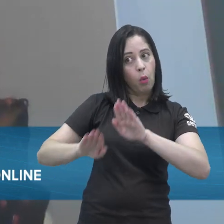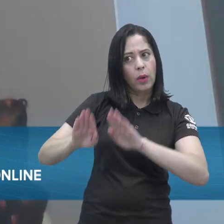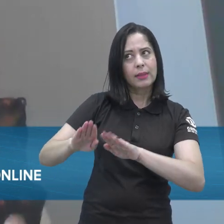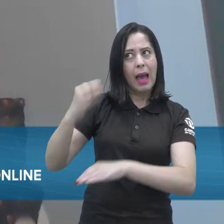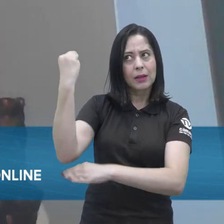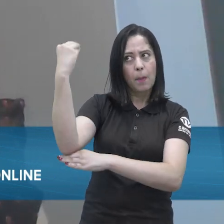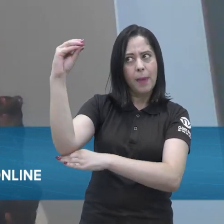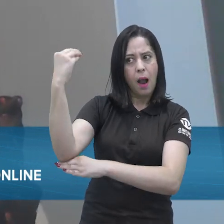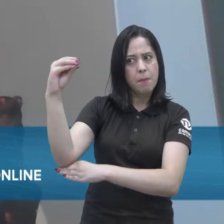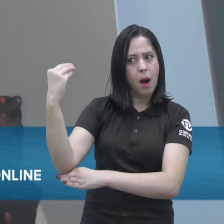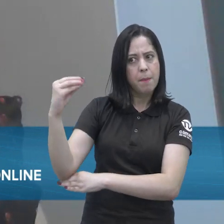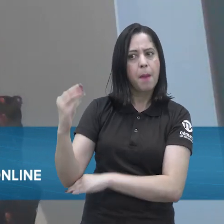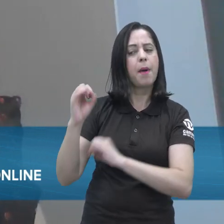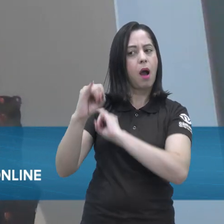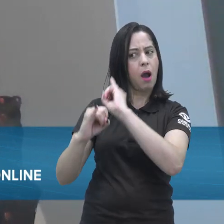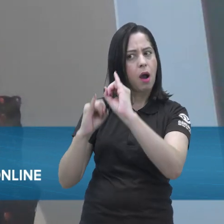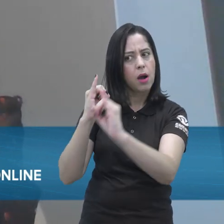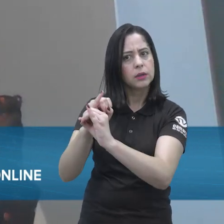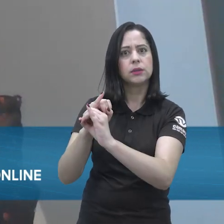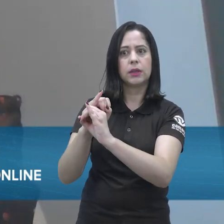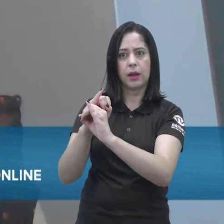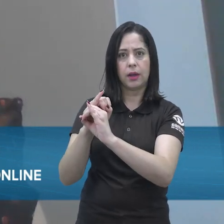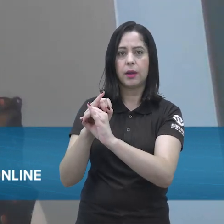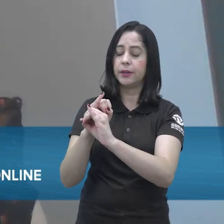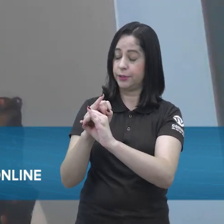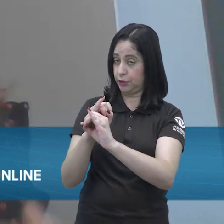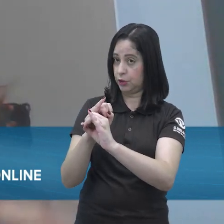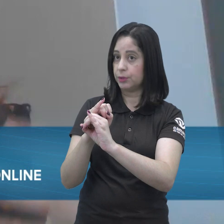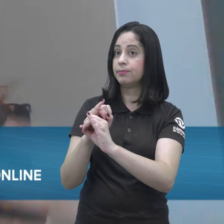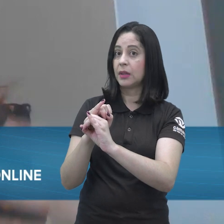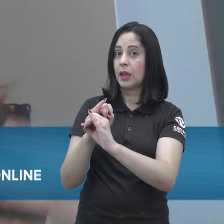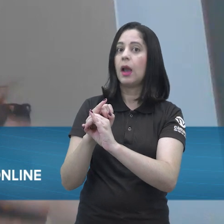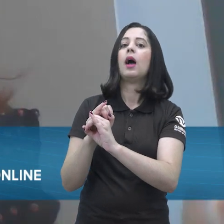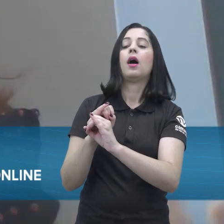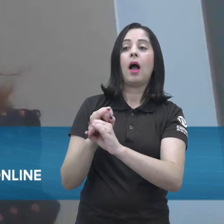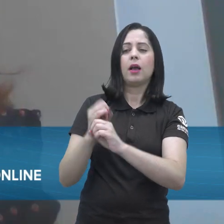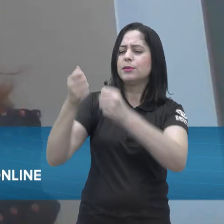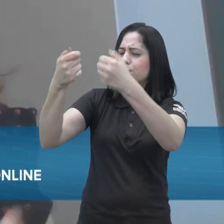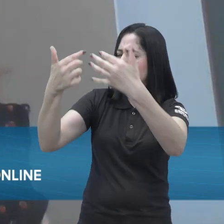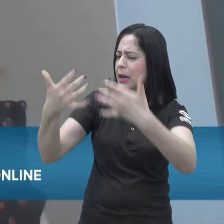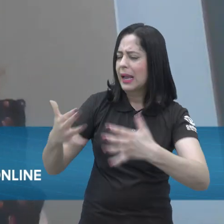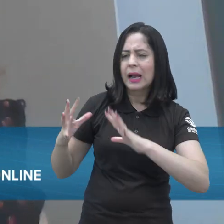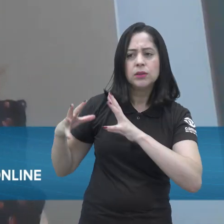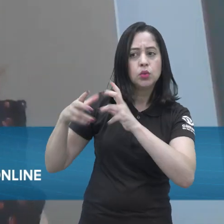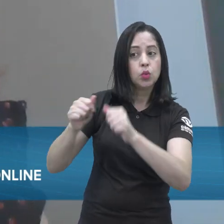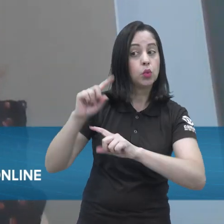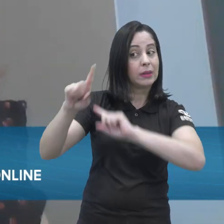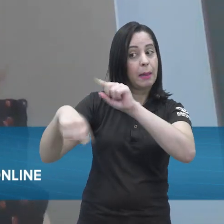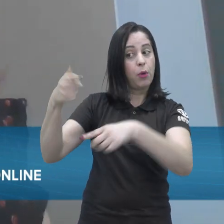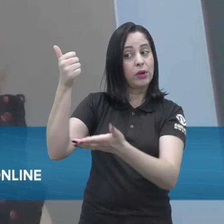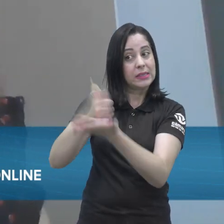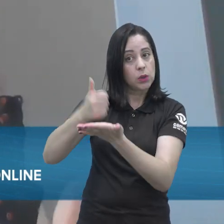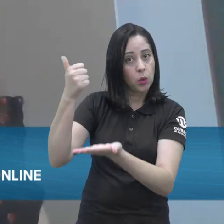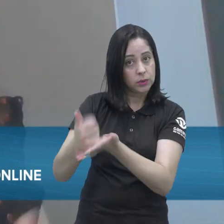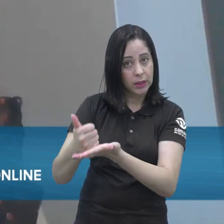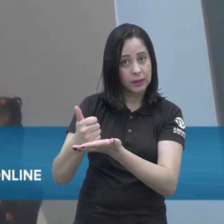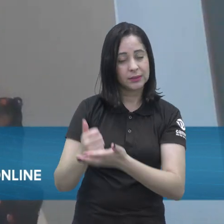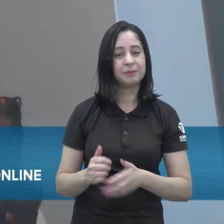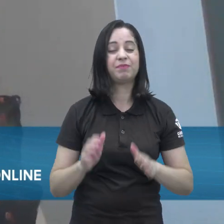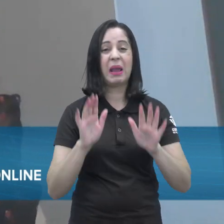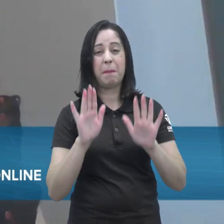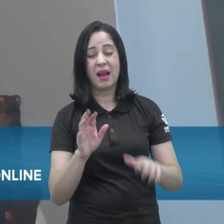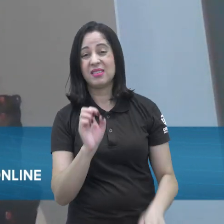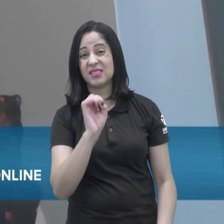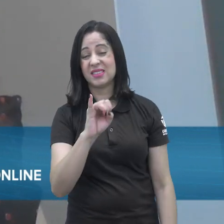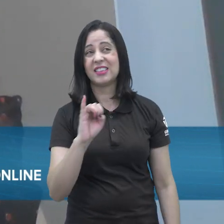LGPD, então são informações que precisam ser tratadas logo na entrada desse colaborador na empresa. Agora, quando a gente